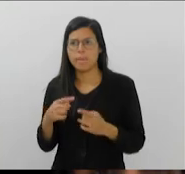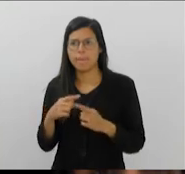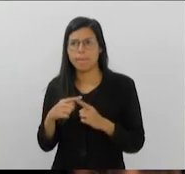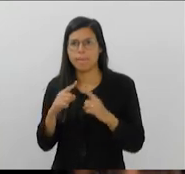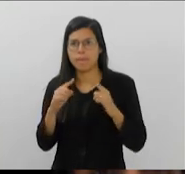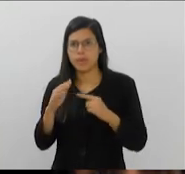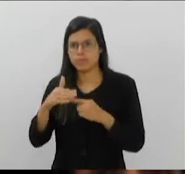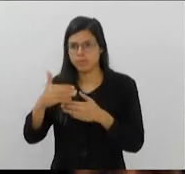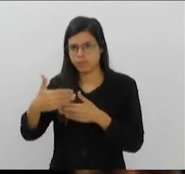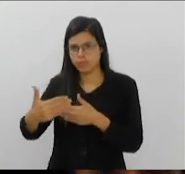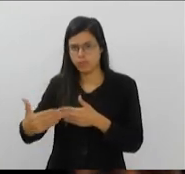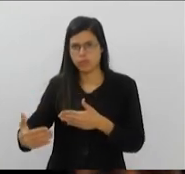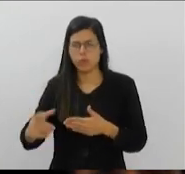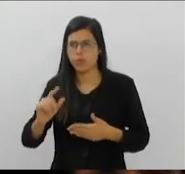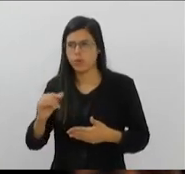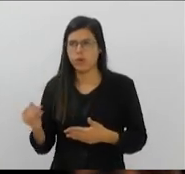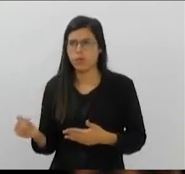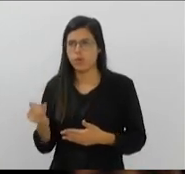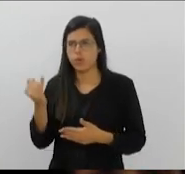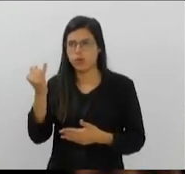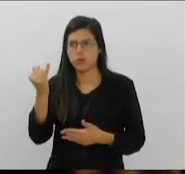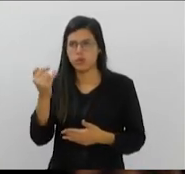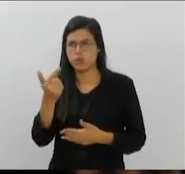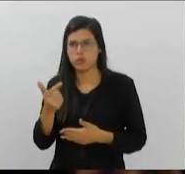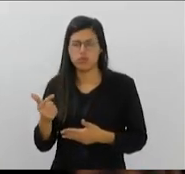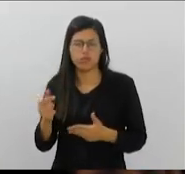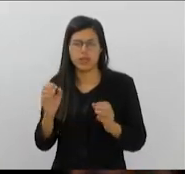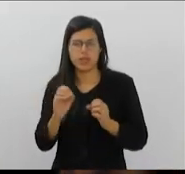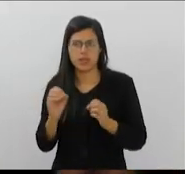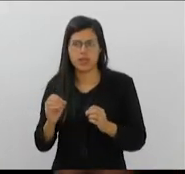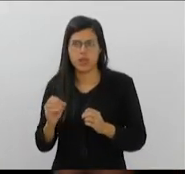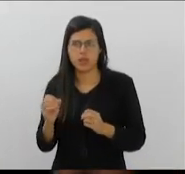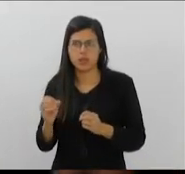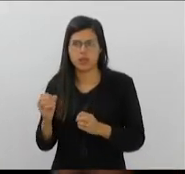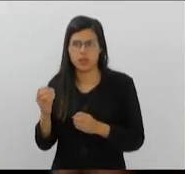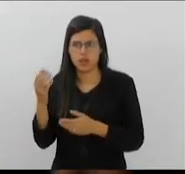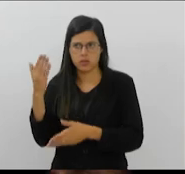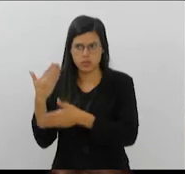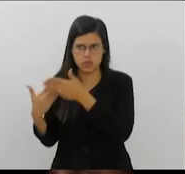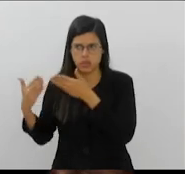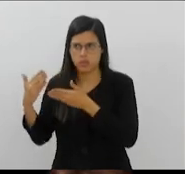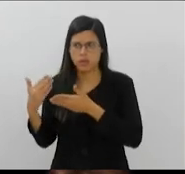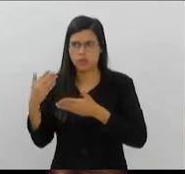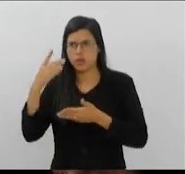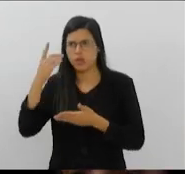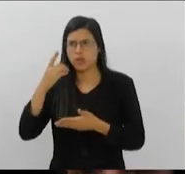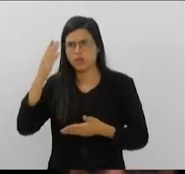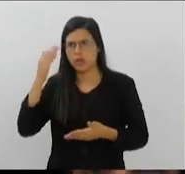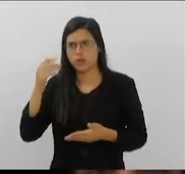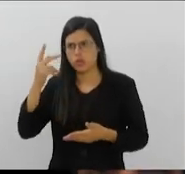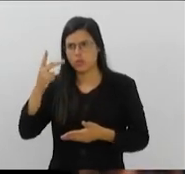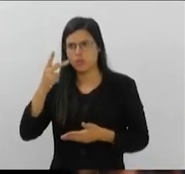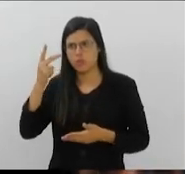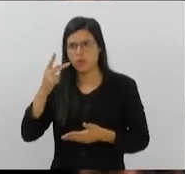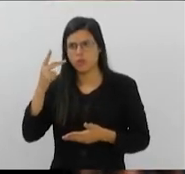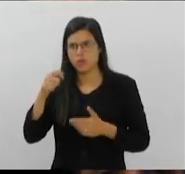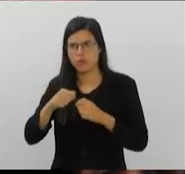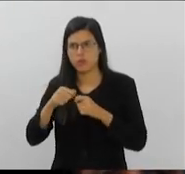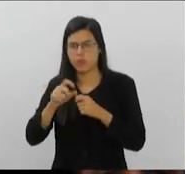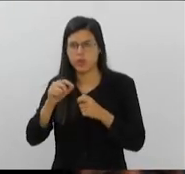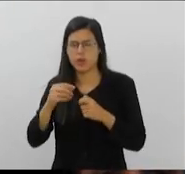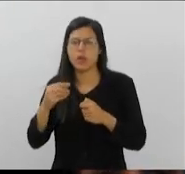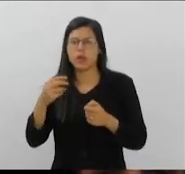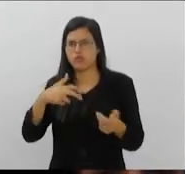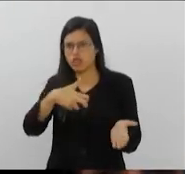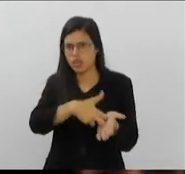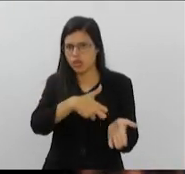ser importante para aquela localidade que não tinha nada, que era o Cantinho da Vovó, né? Que antigamente, deputado, você sabe que os políticos antigamente botavam as pessoas de castigo naquela localidade.